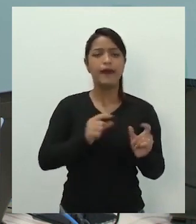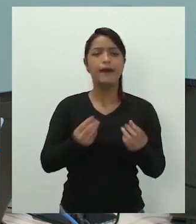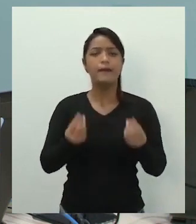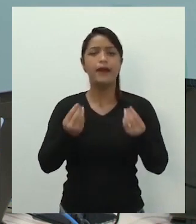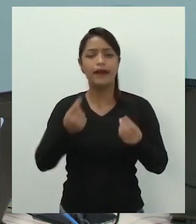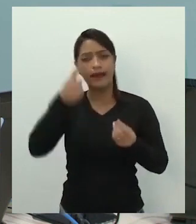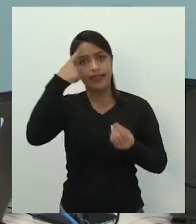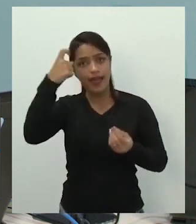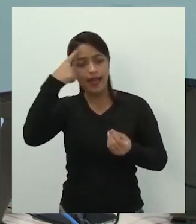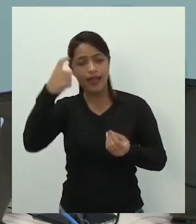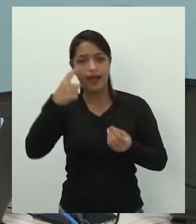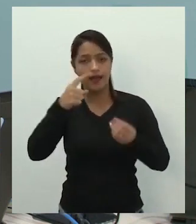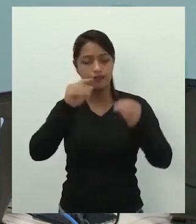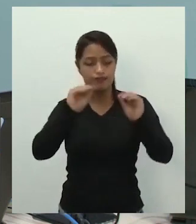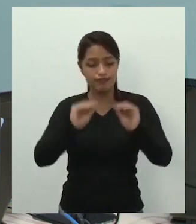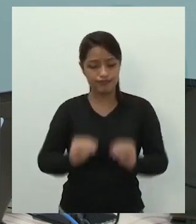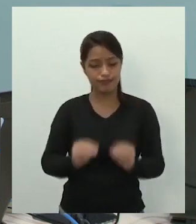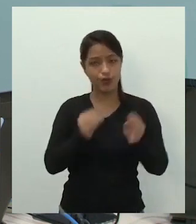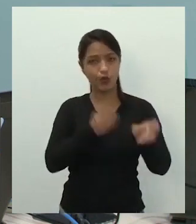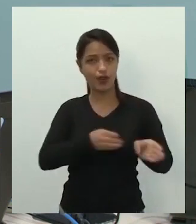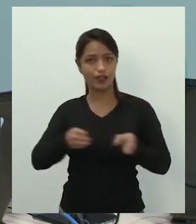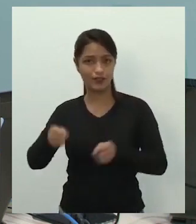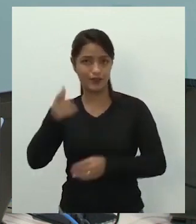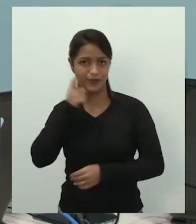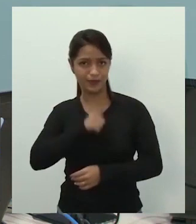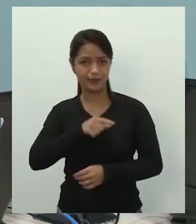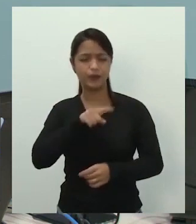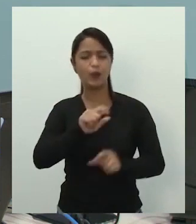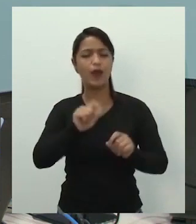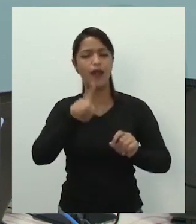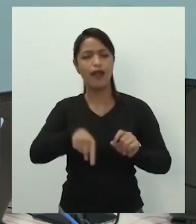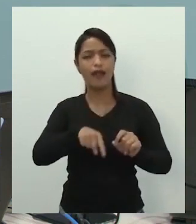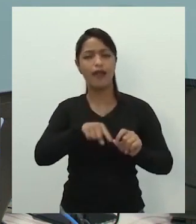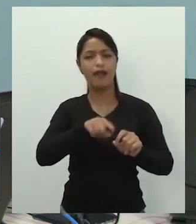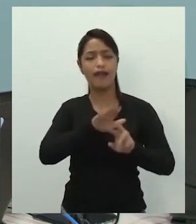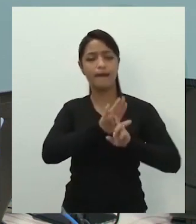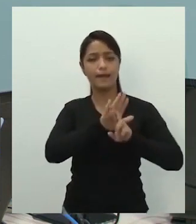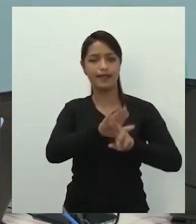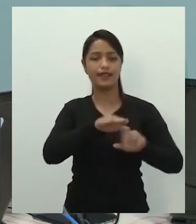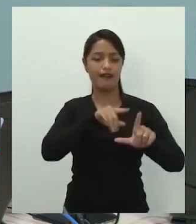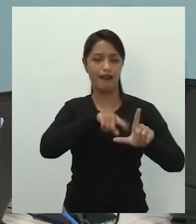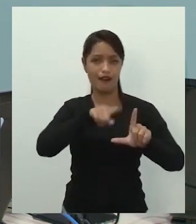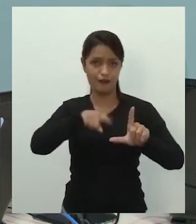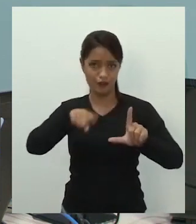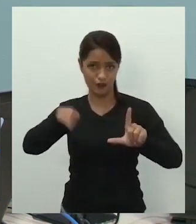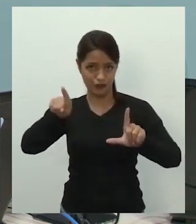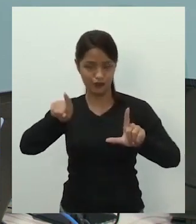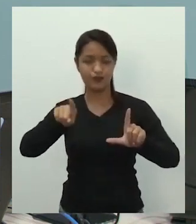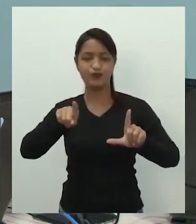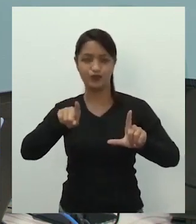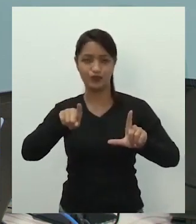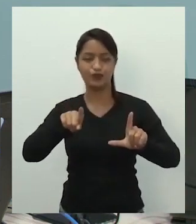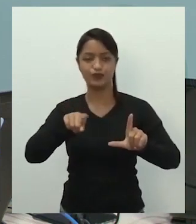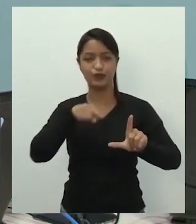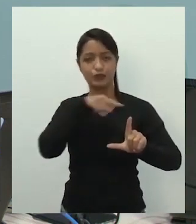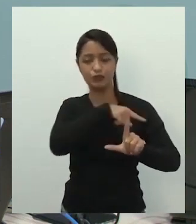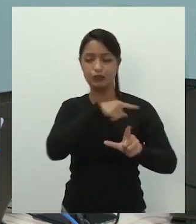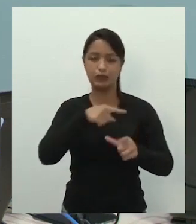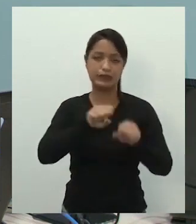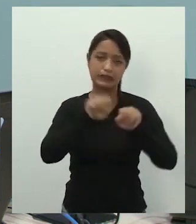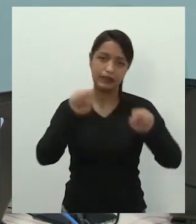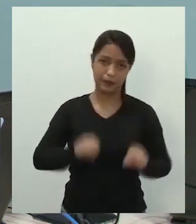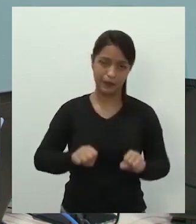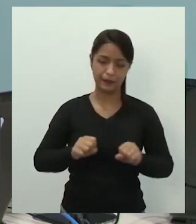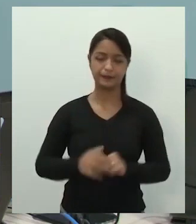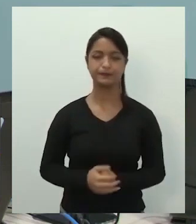realmente, o fluxograma é uma representação gráfica de um procedimento ou problema em um sistema, em que